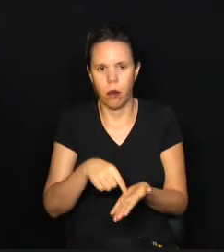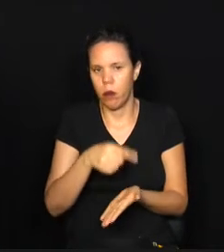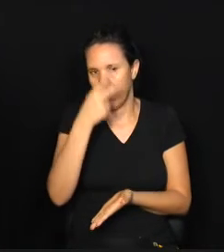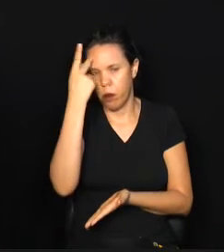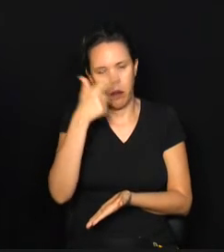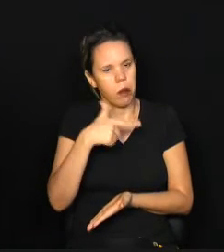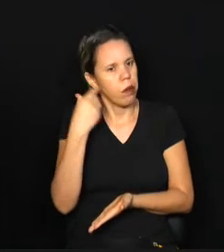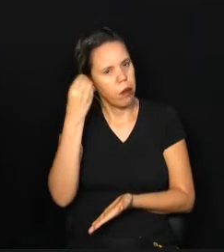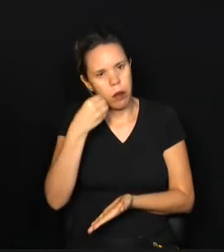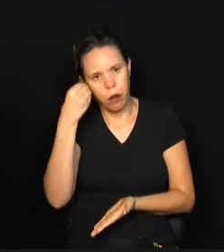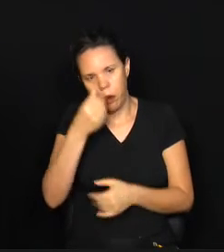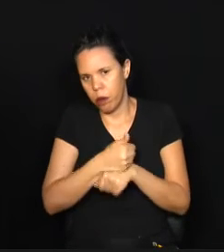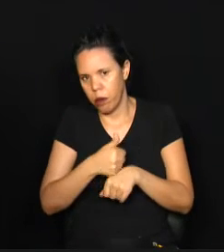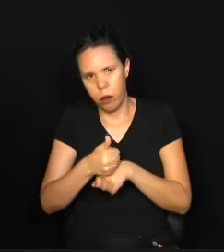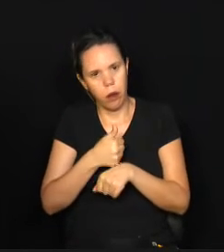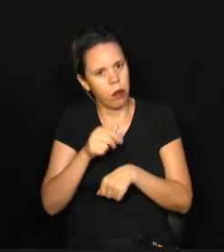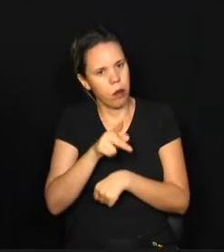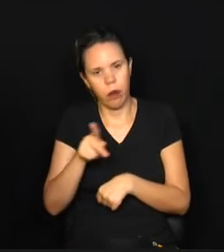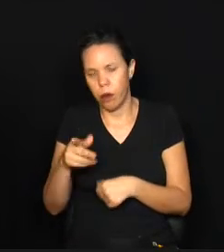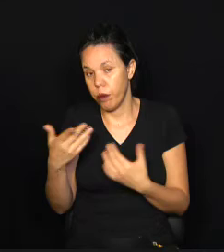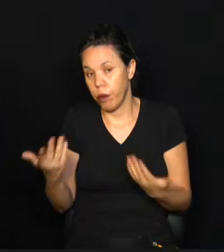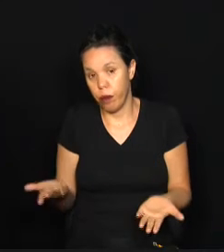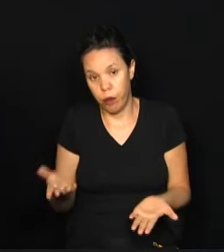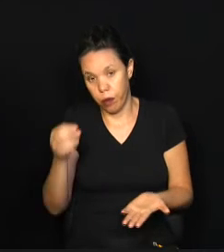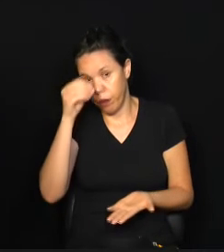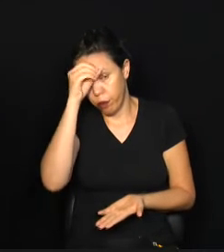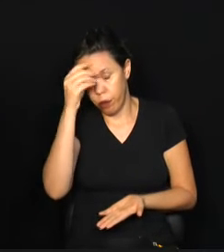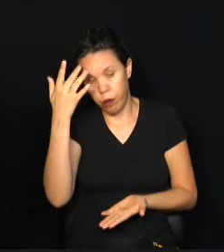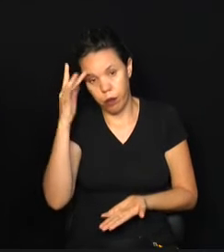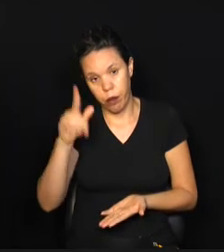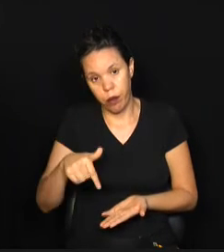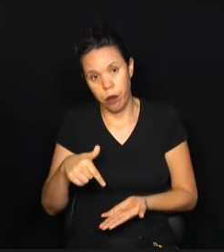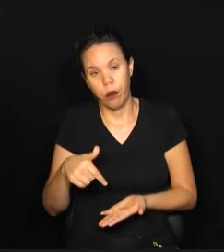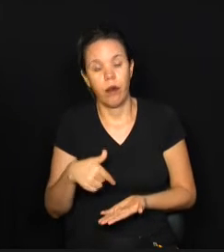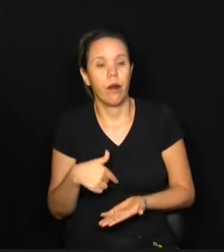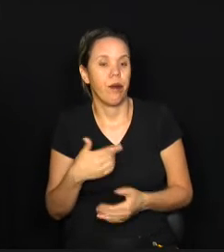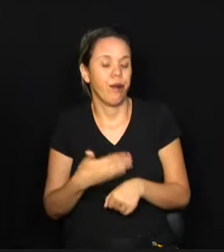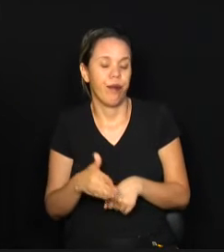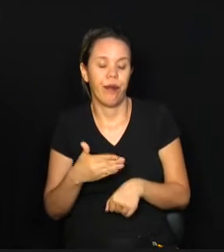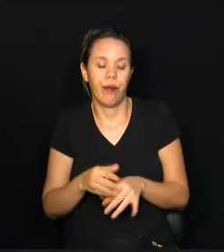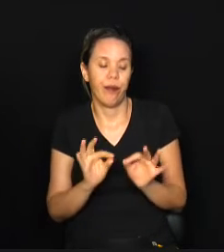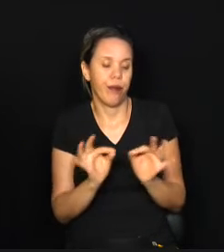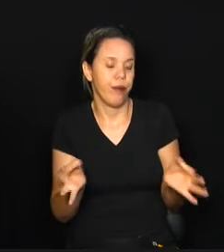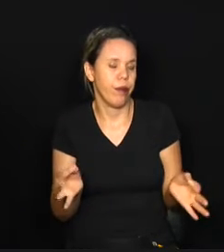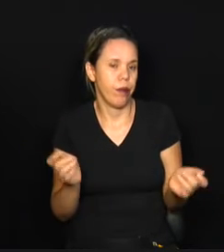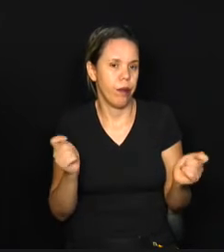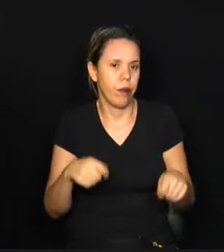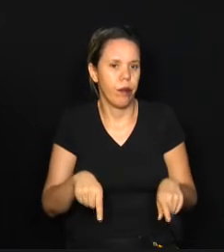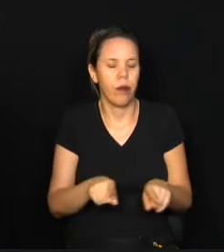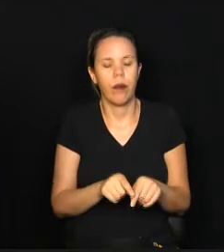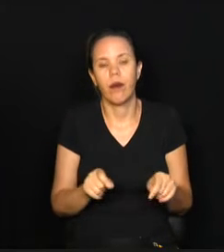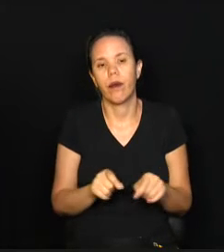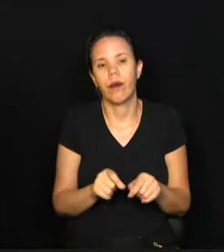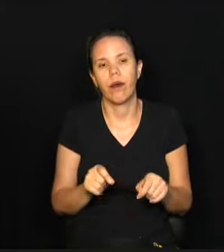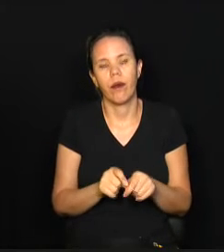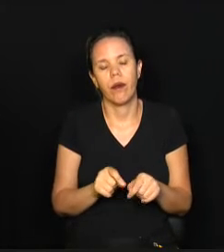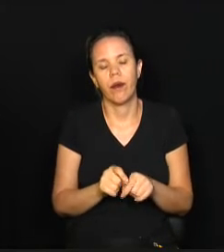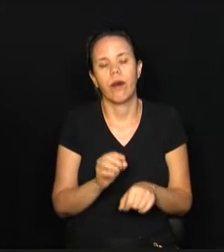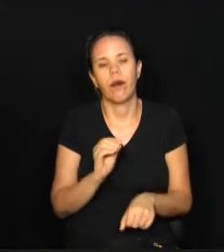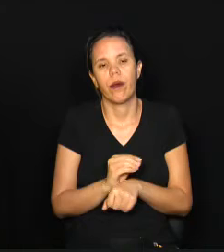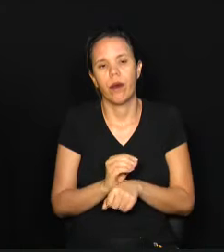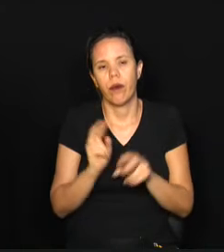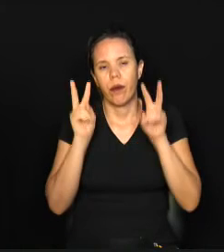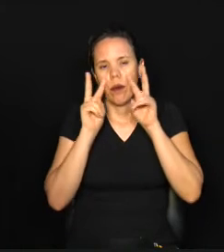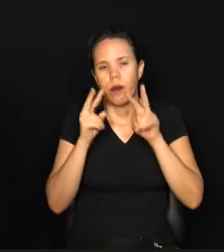estão capacitadas, como os professores, que recebem um pequeno treinamento para poder estar fazendo a acuidade visual das